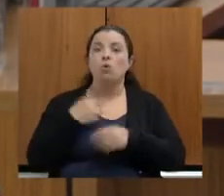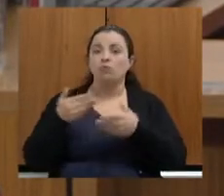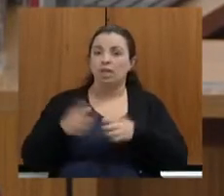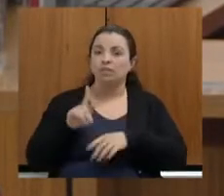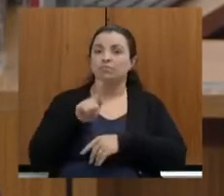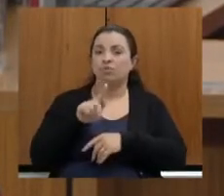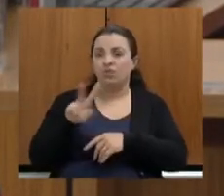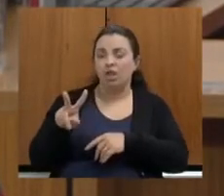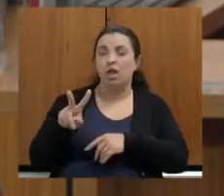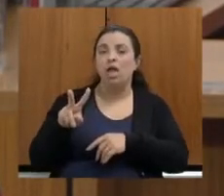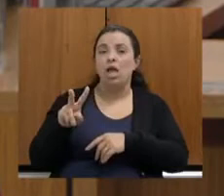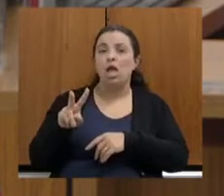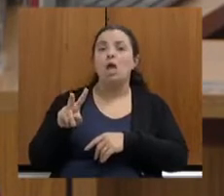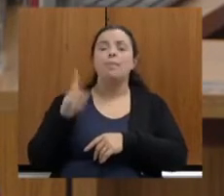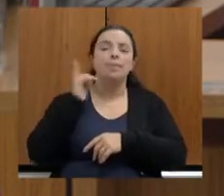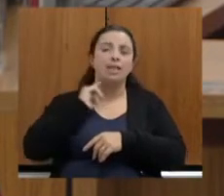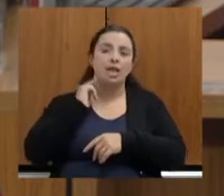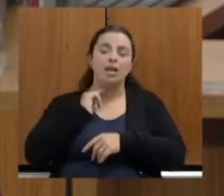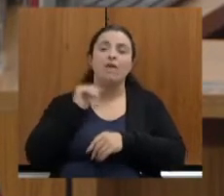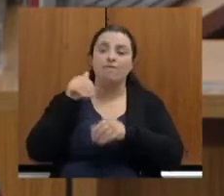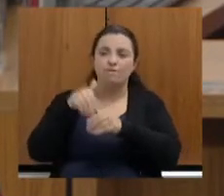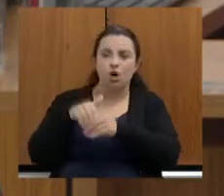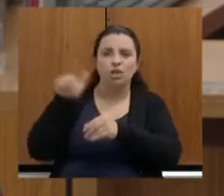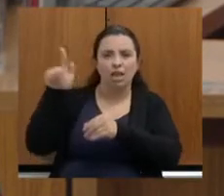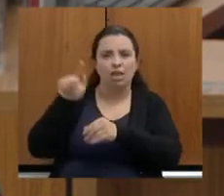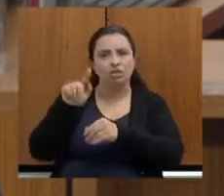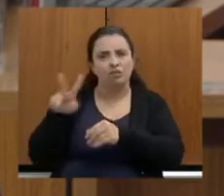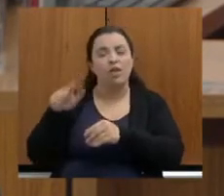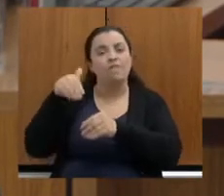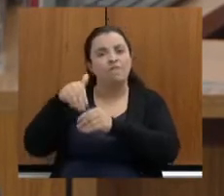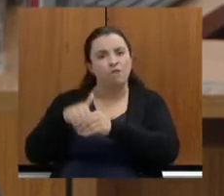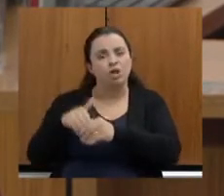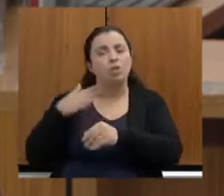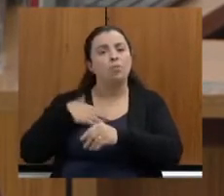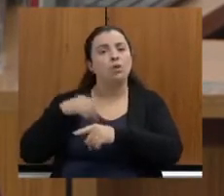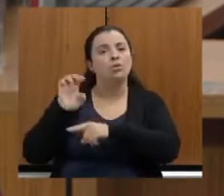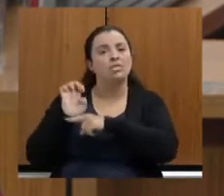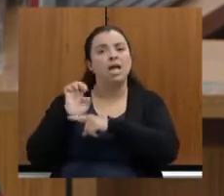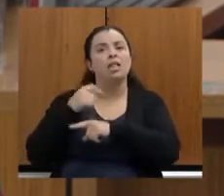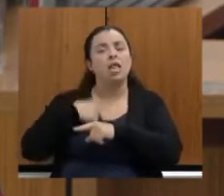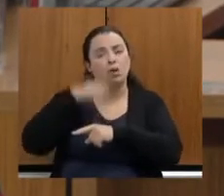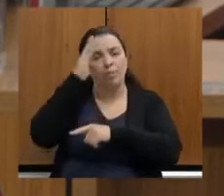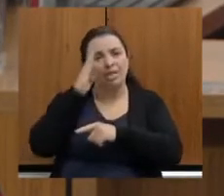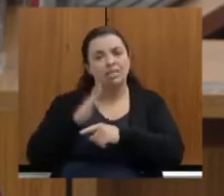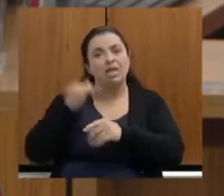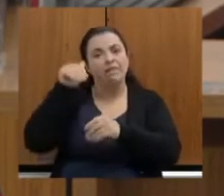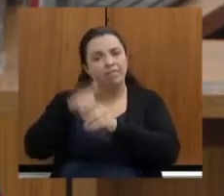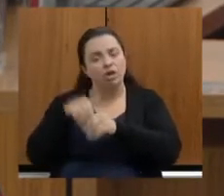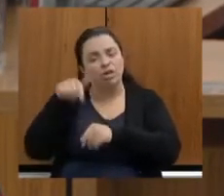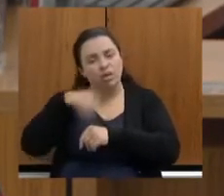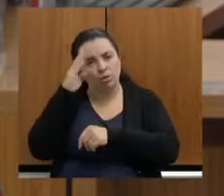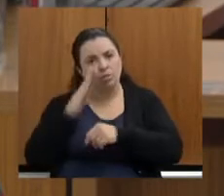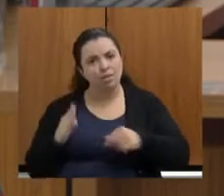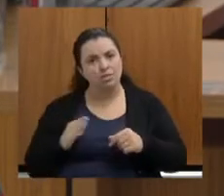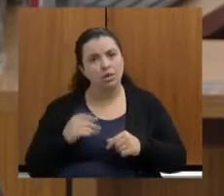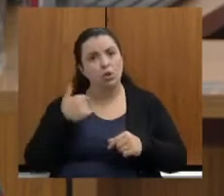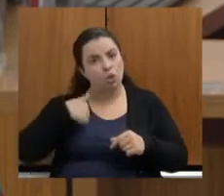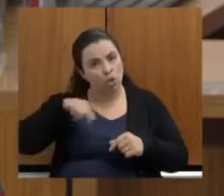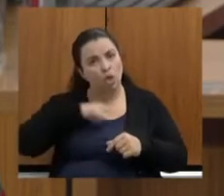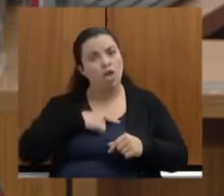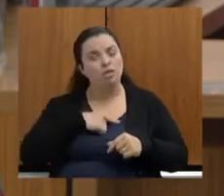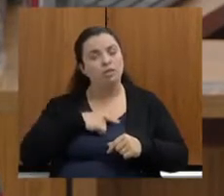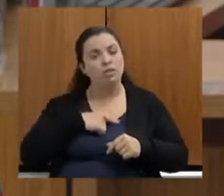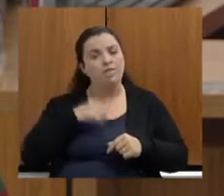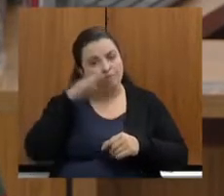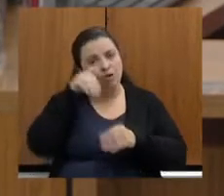mineiro também Voto no meu estado e sou brasileira comuns que estão aqui nós voltamos bom